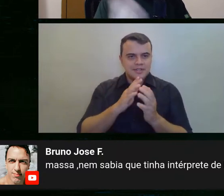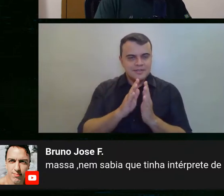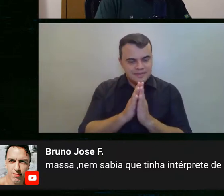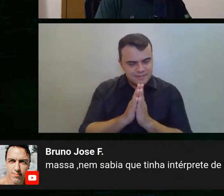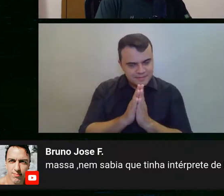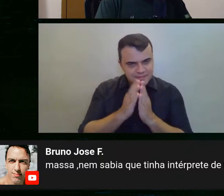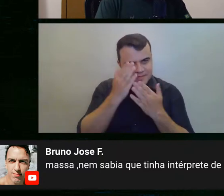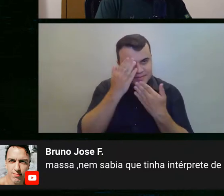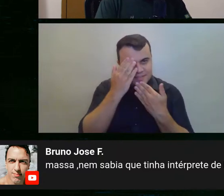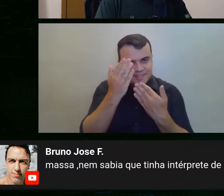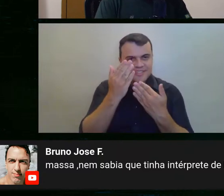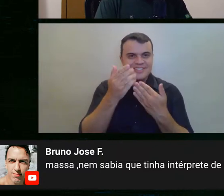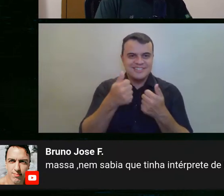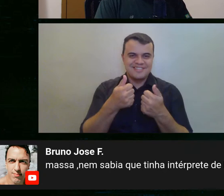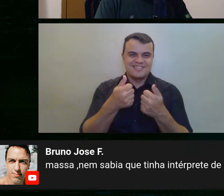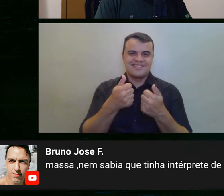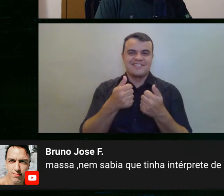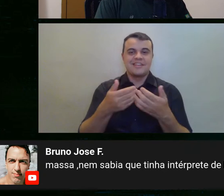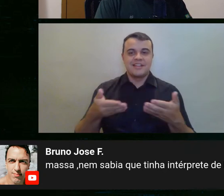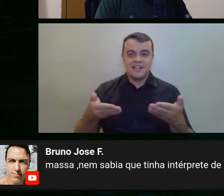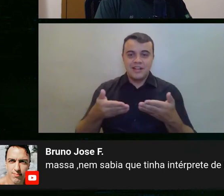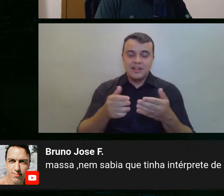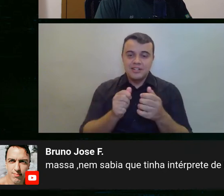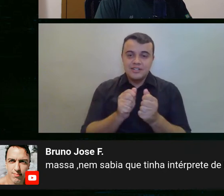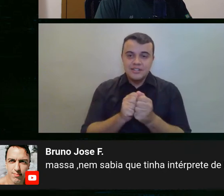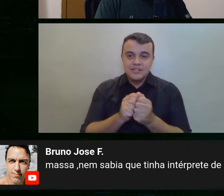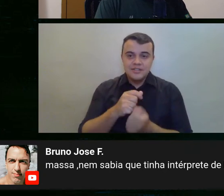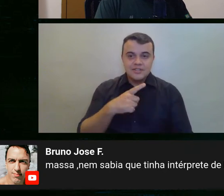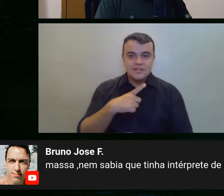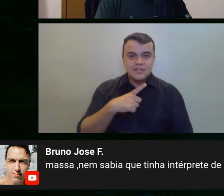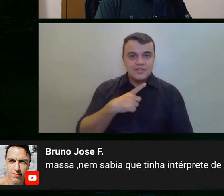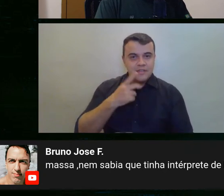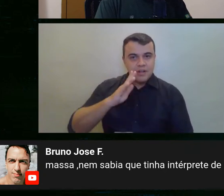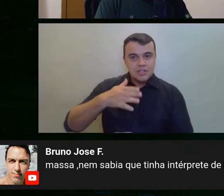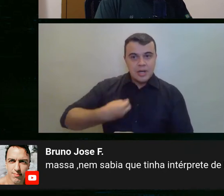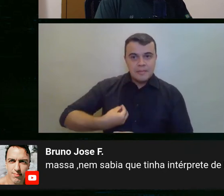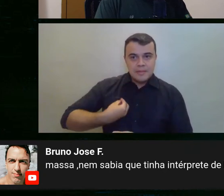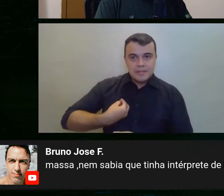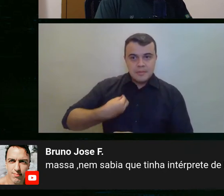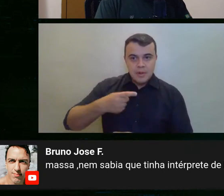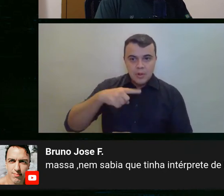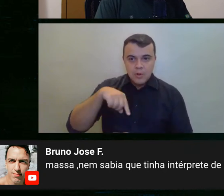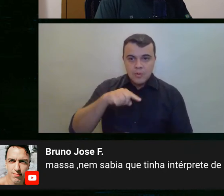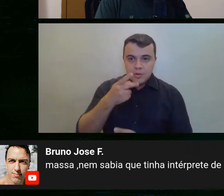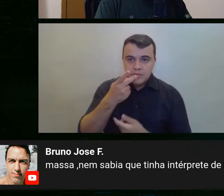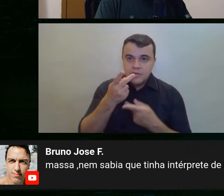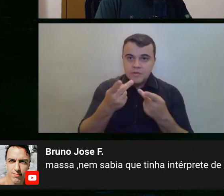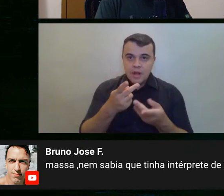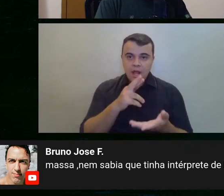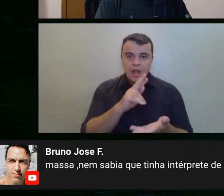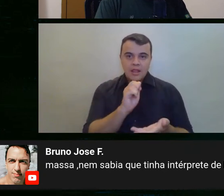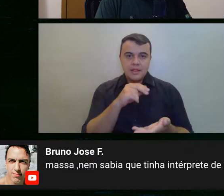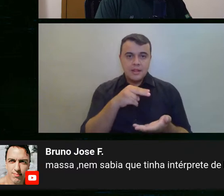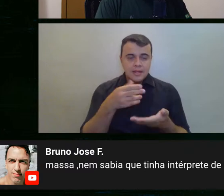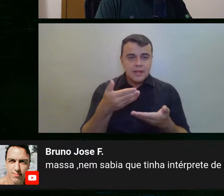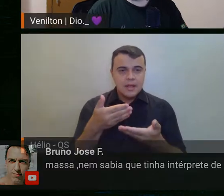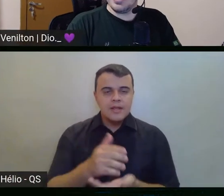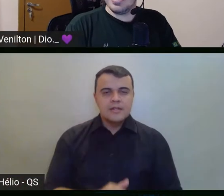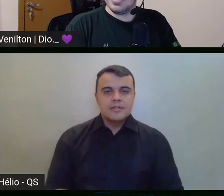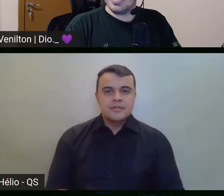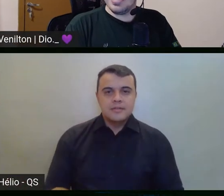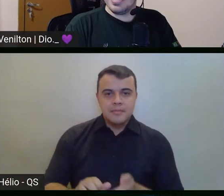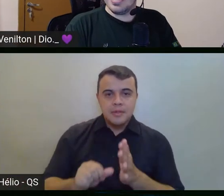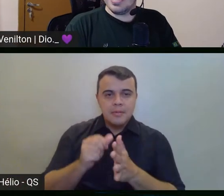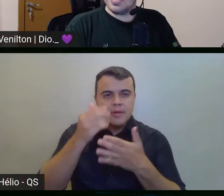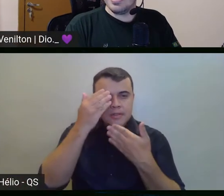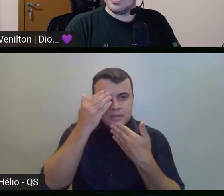conosco Hélio Muito obrigado e já tem a galera aí participando Então pode falar aí não Primeiro só